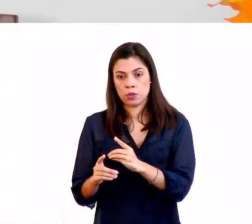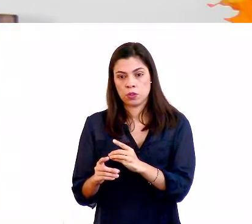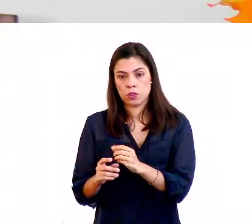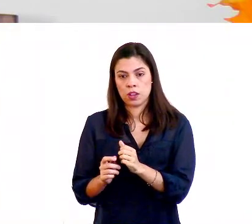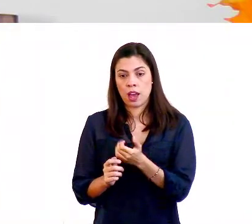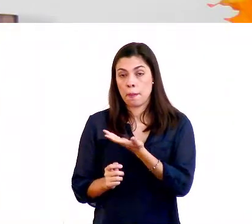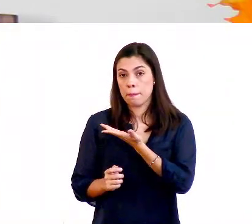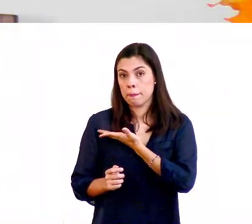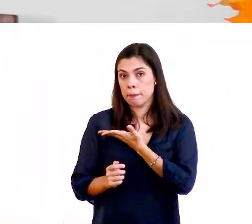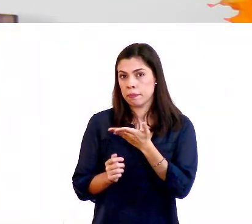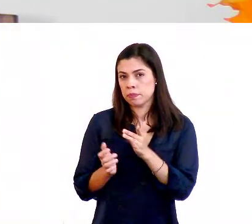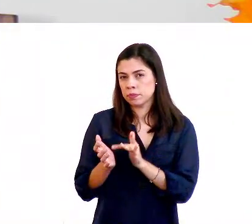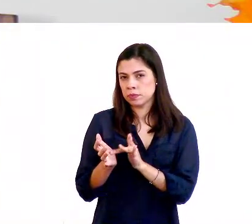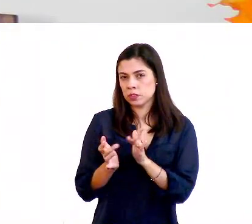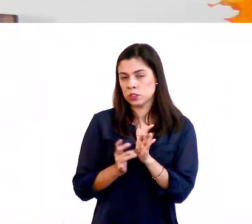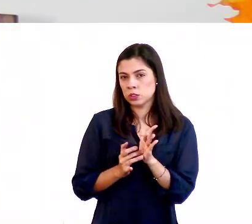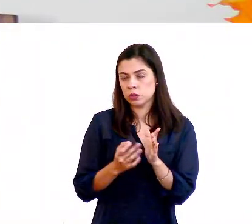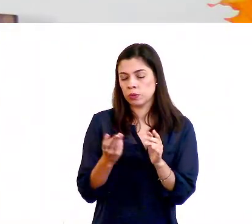sermões,